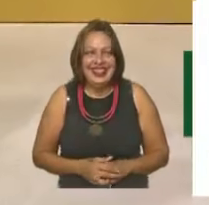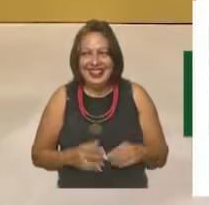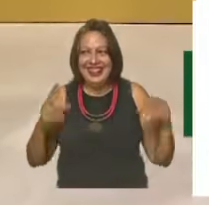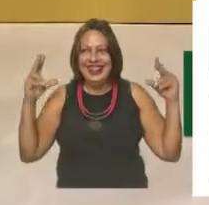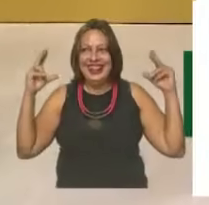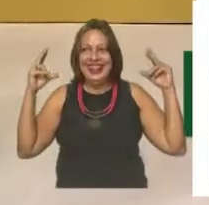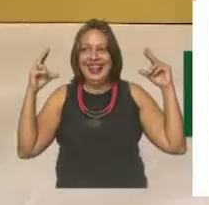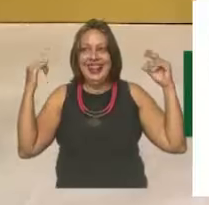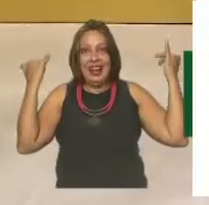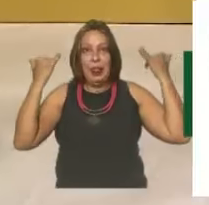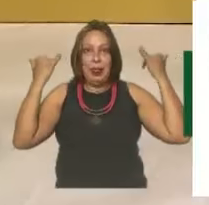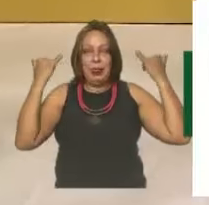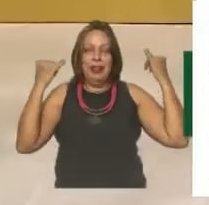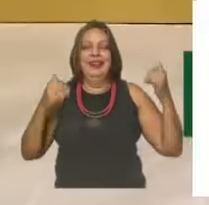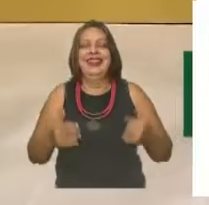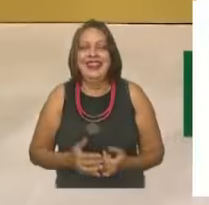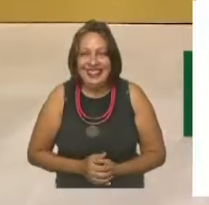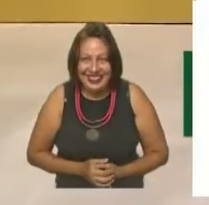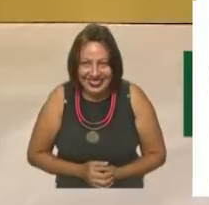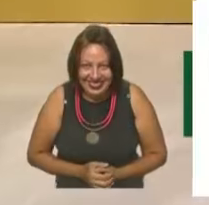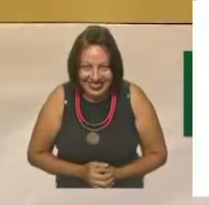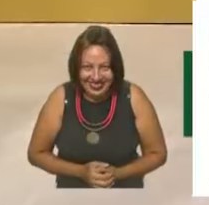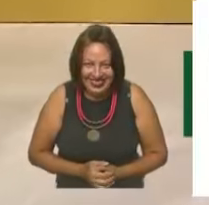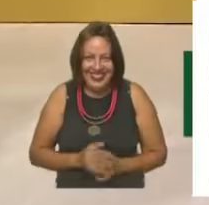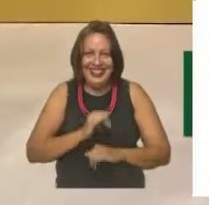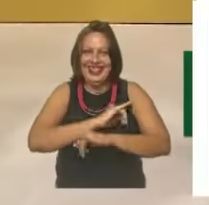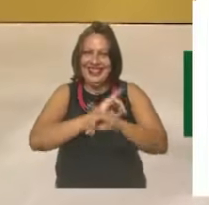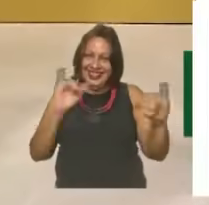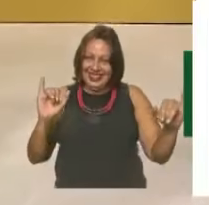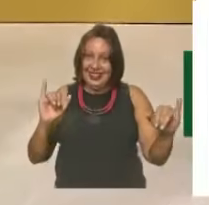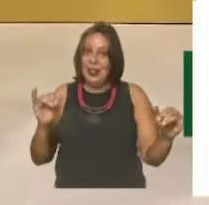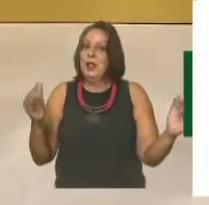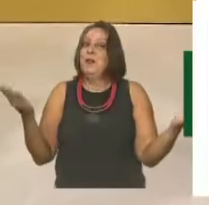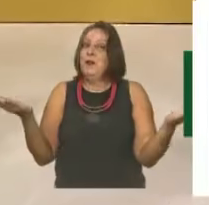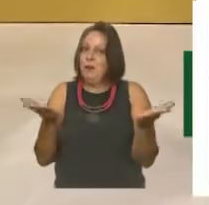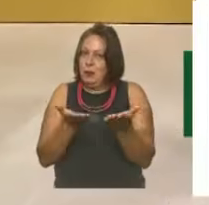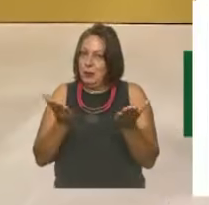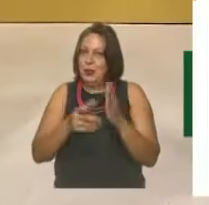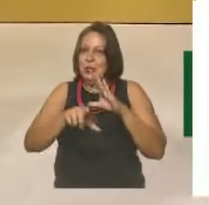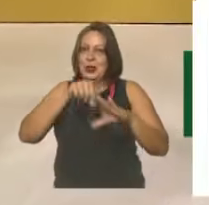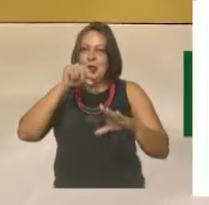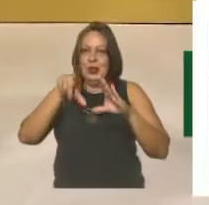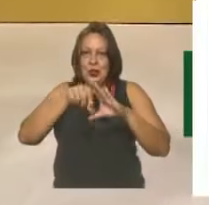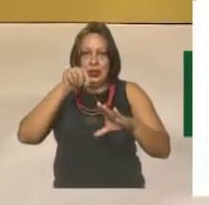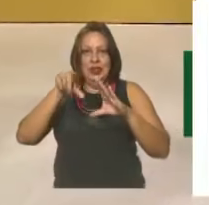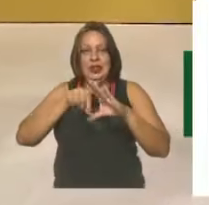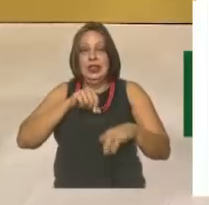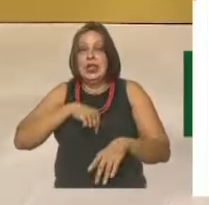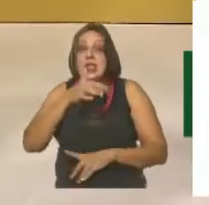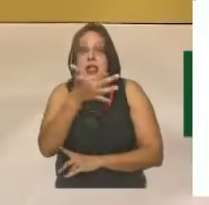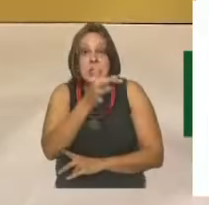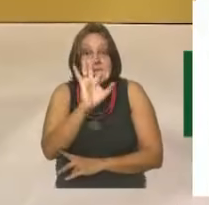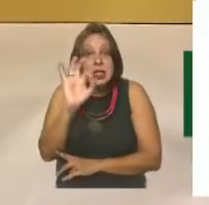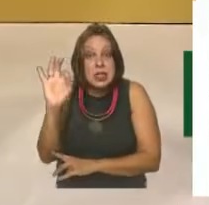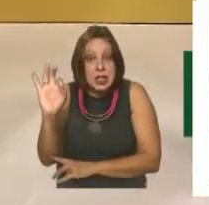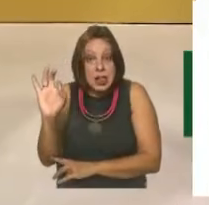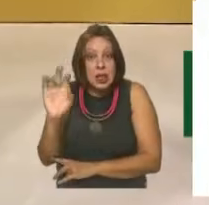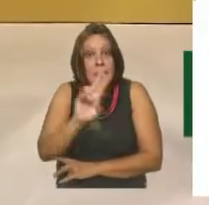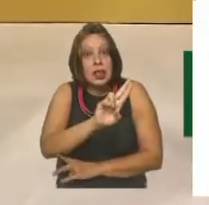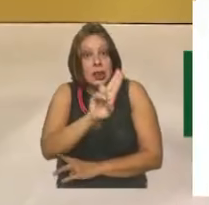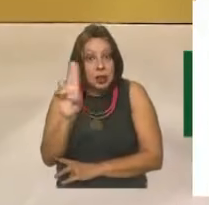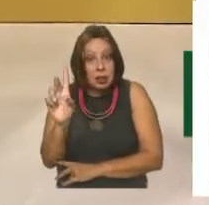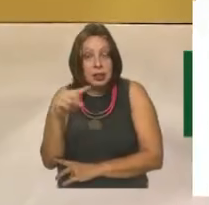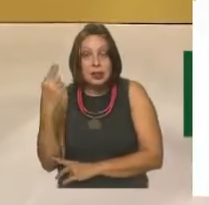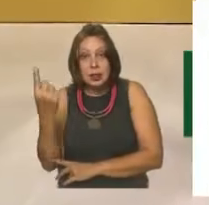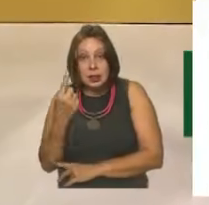da gente, não adianta. Ó, vou te dizer, nós vamos sortear 100 nomes só no Gira Sergipe.